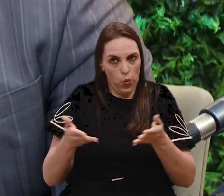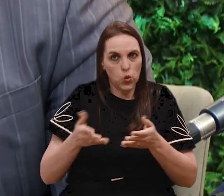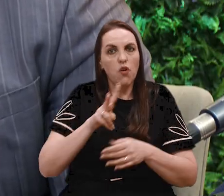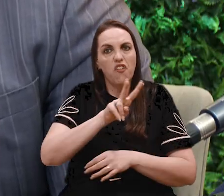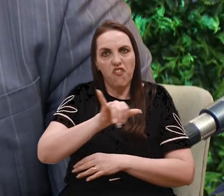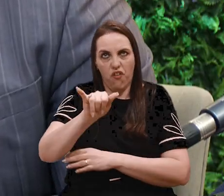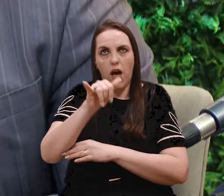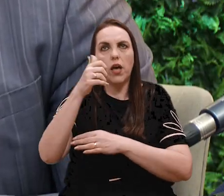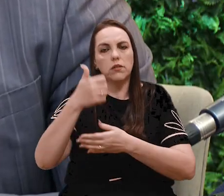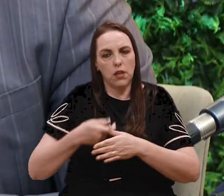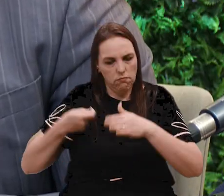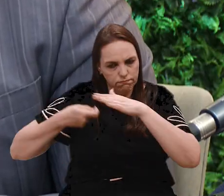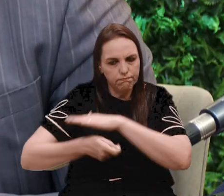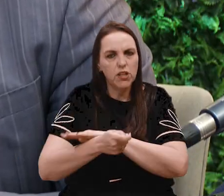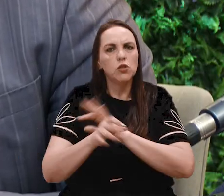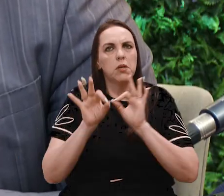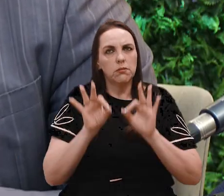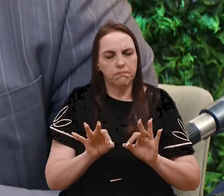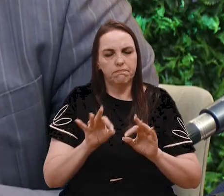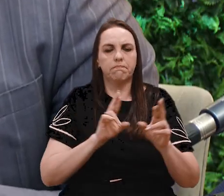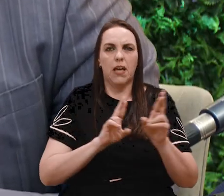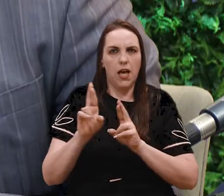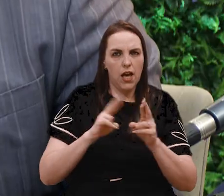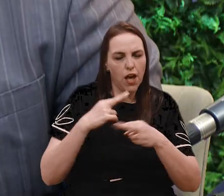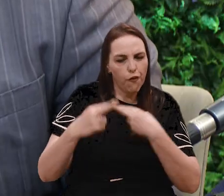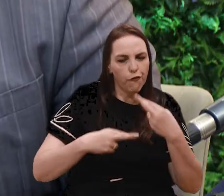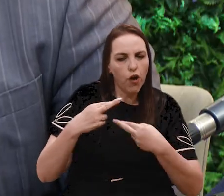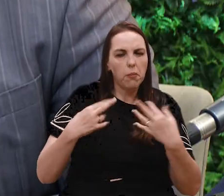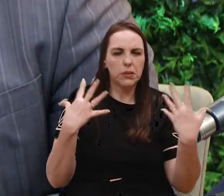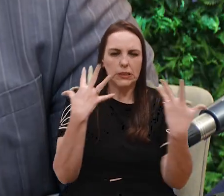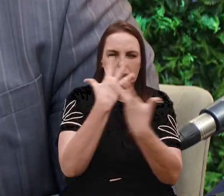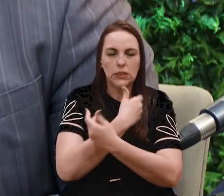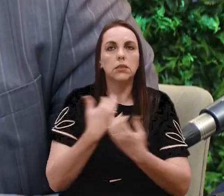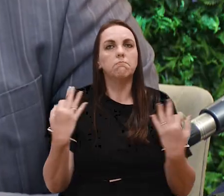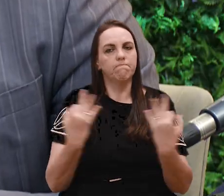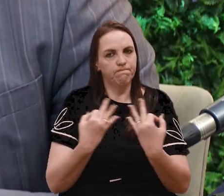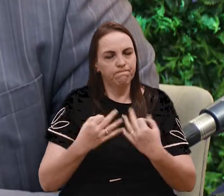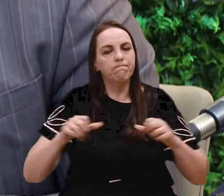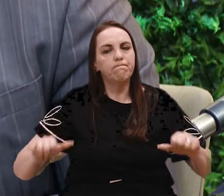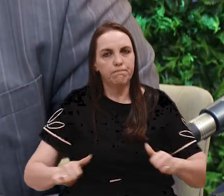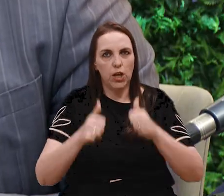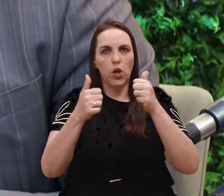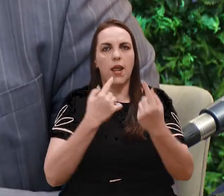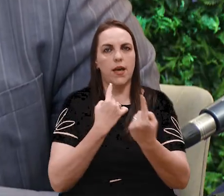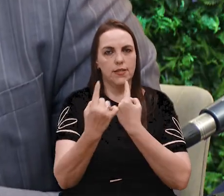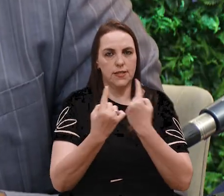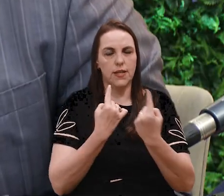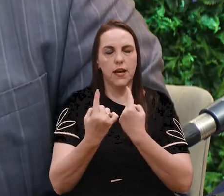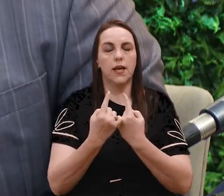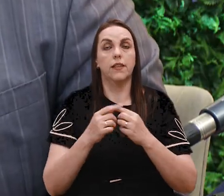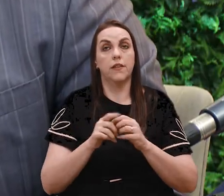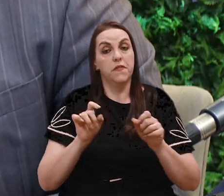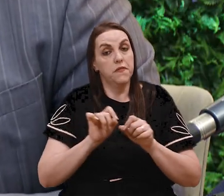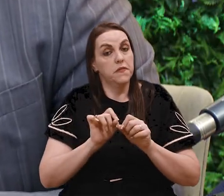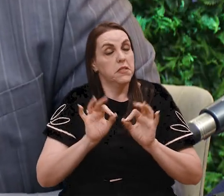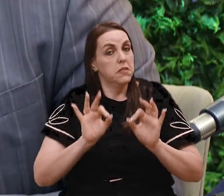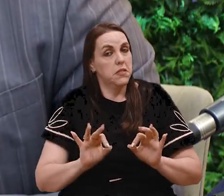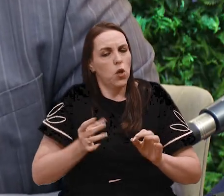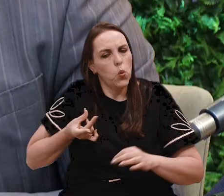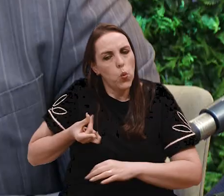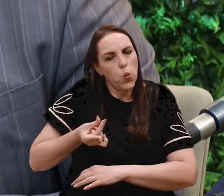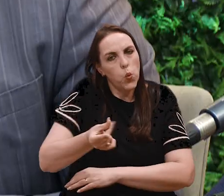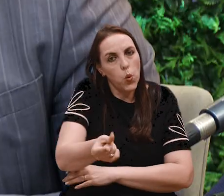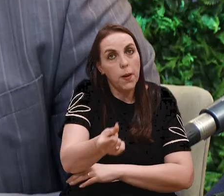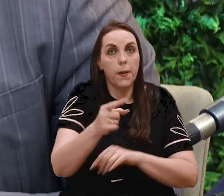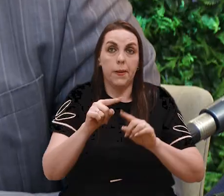um aporte muito significativo de recursos que vai melhorar muito essa estrada e fazer com que ela tenha durabilidade.